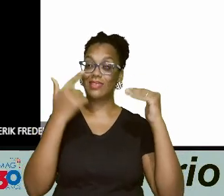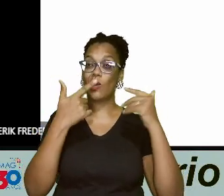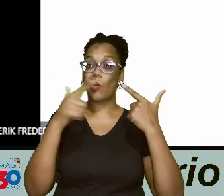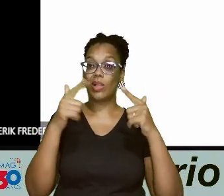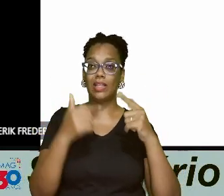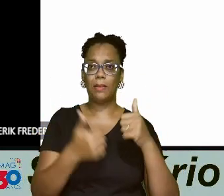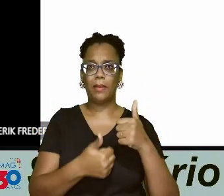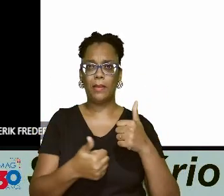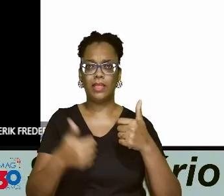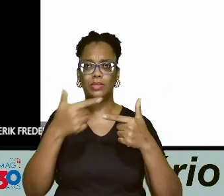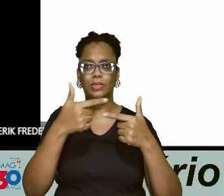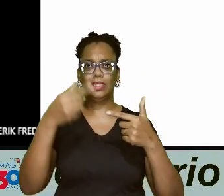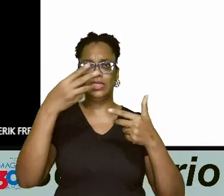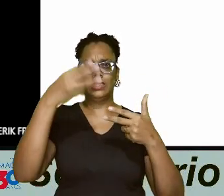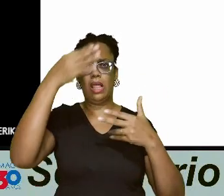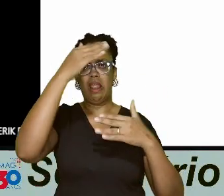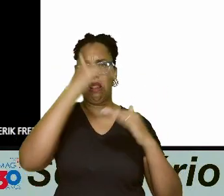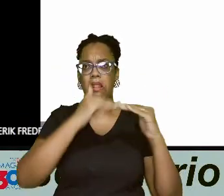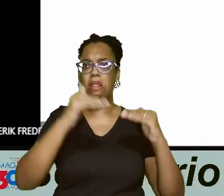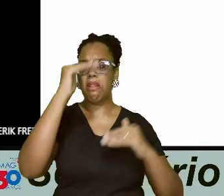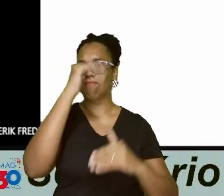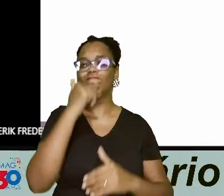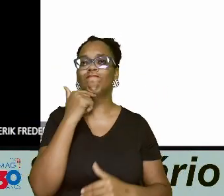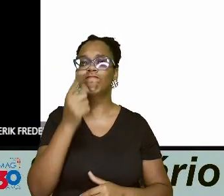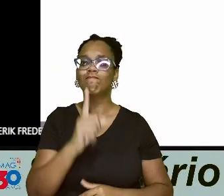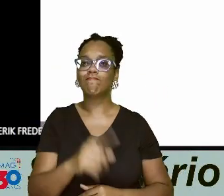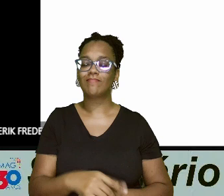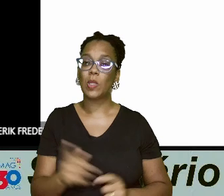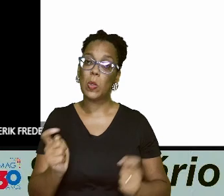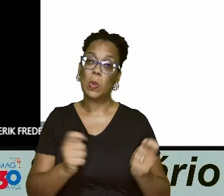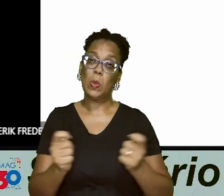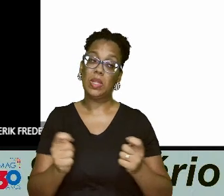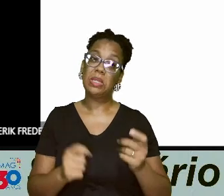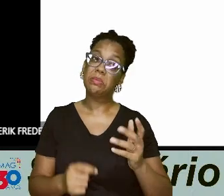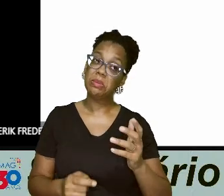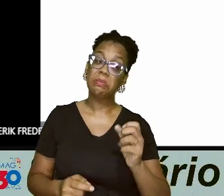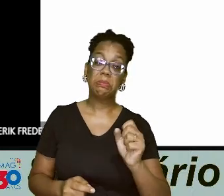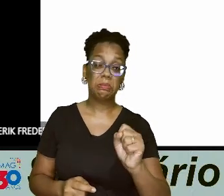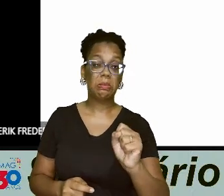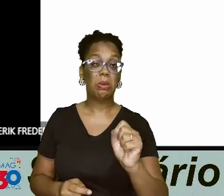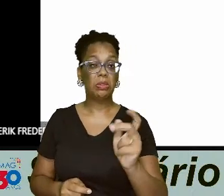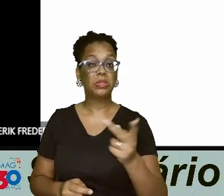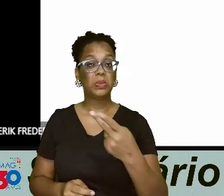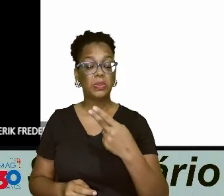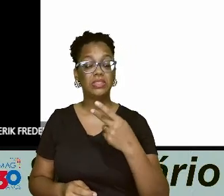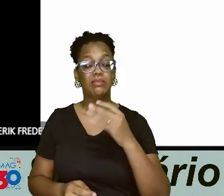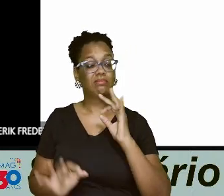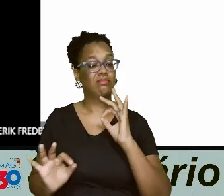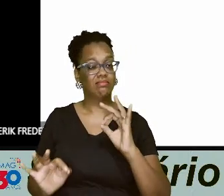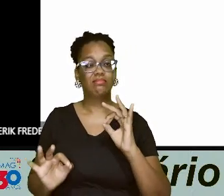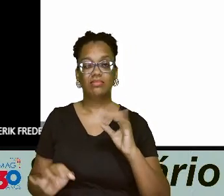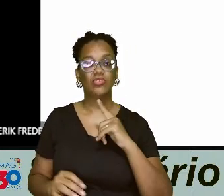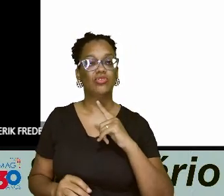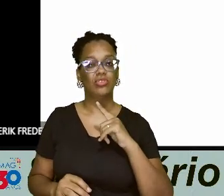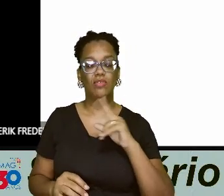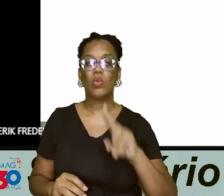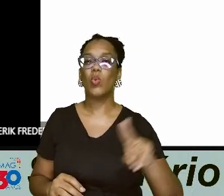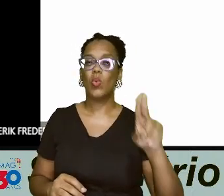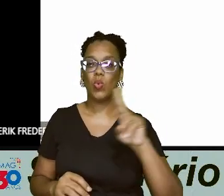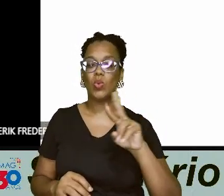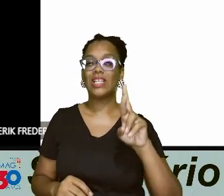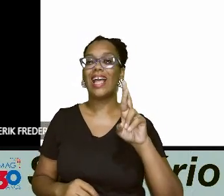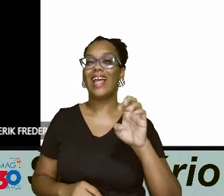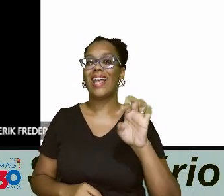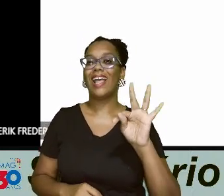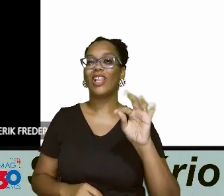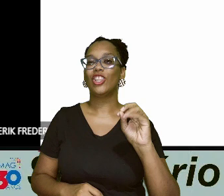ele normalmente ultrapassaria. Né? Então, pode ter havido, certamente houve, né, o uso retórico do precedente,